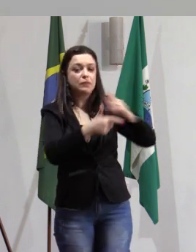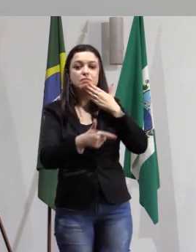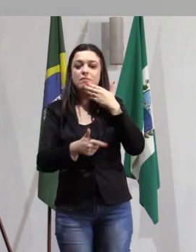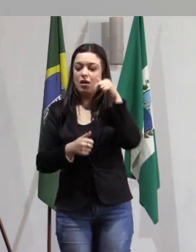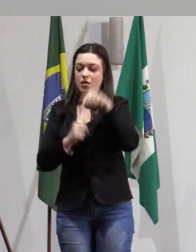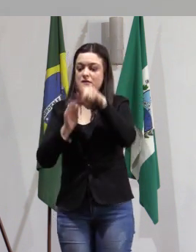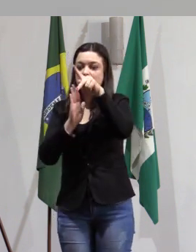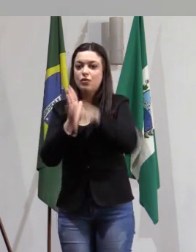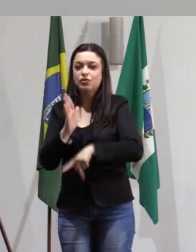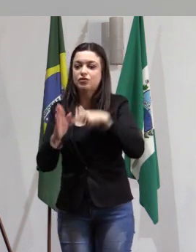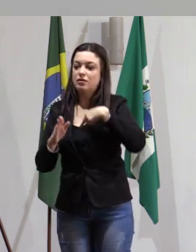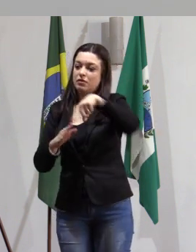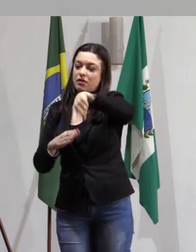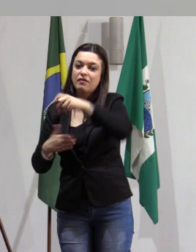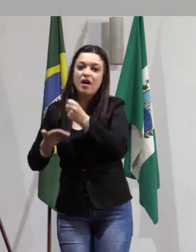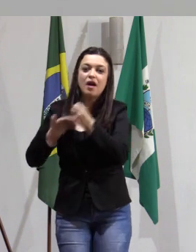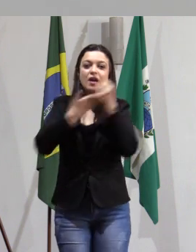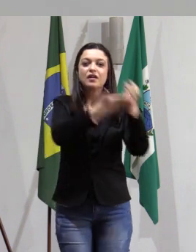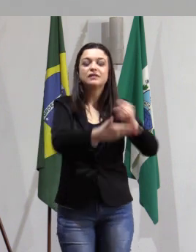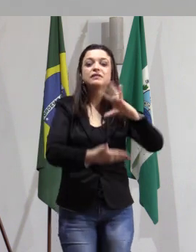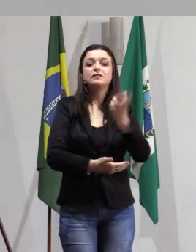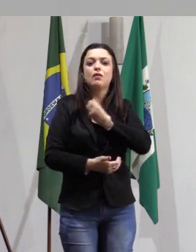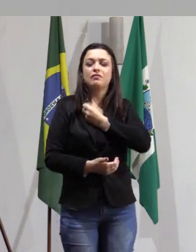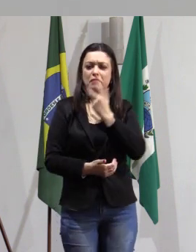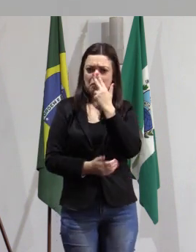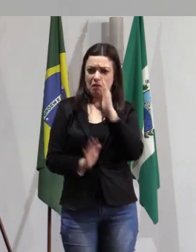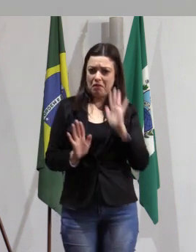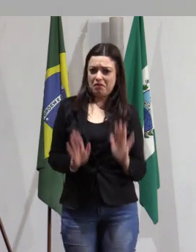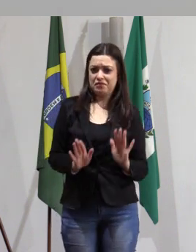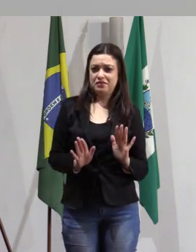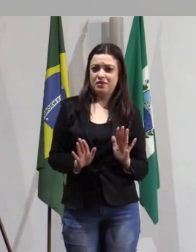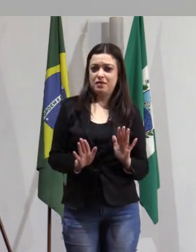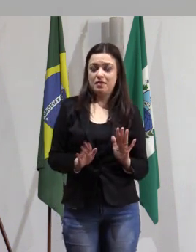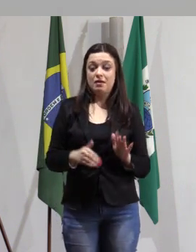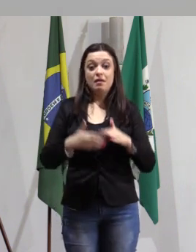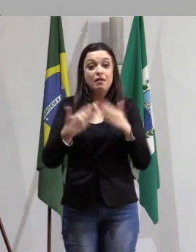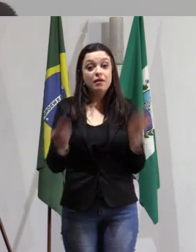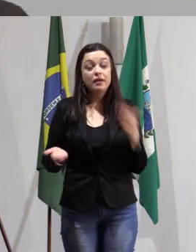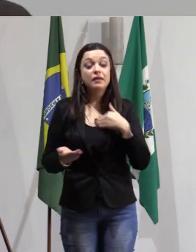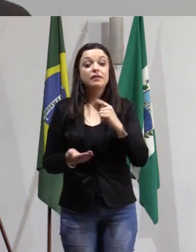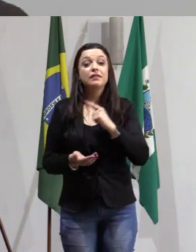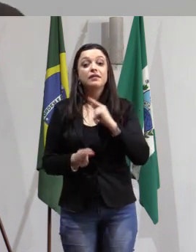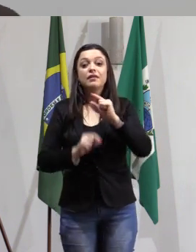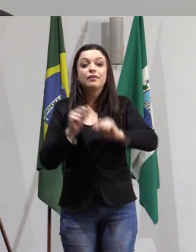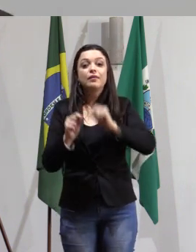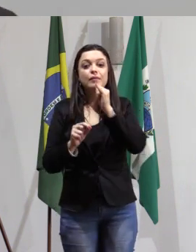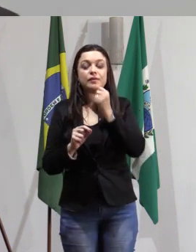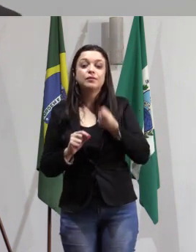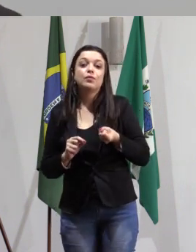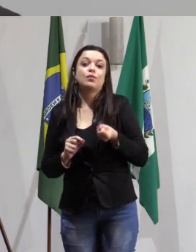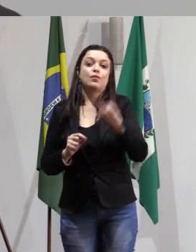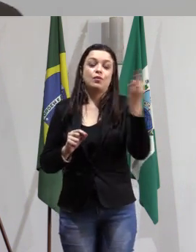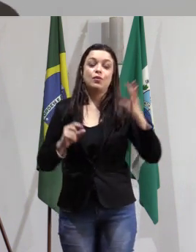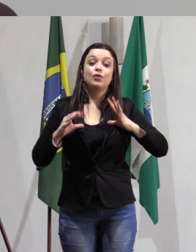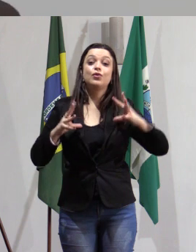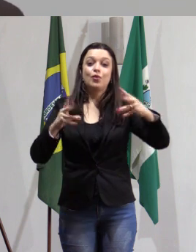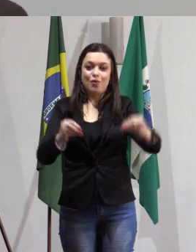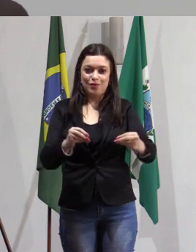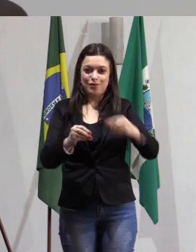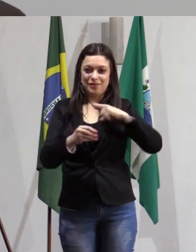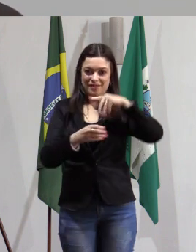importante que todos os aspectos que envolvem a vida das universidades federais estejam presentes, e não